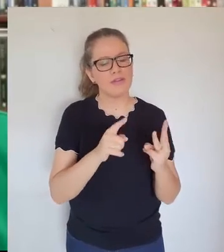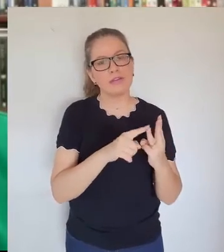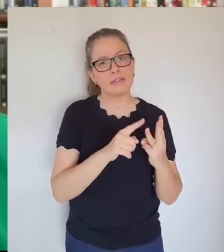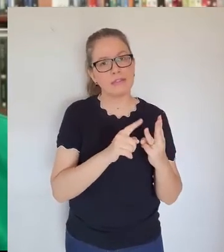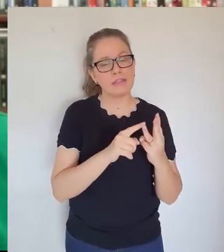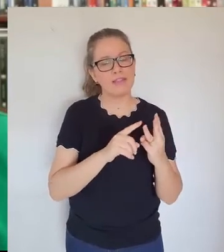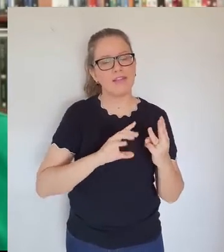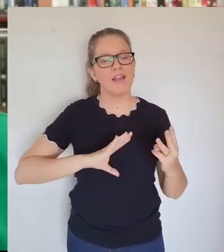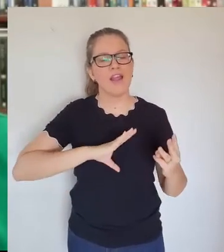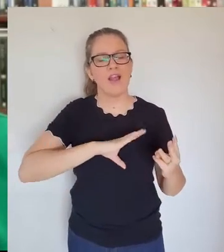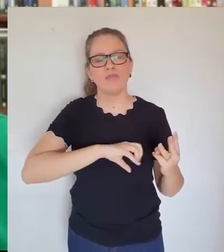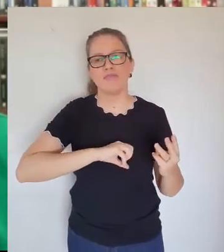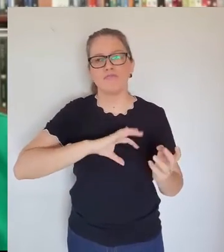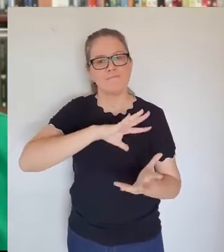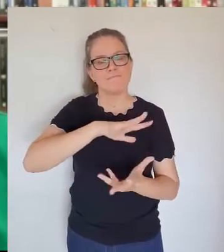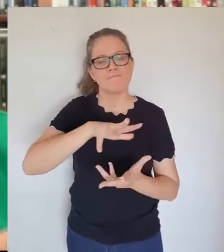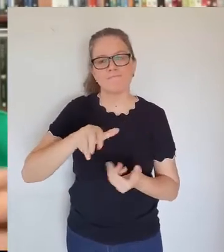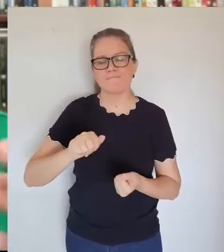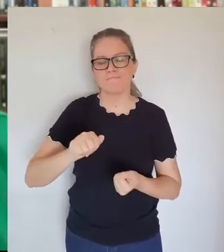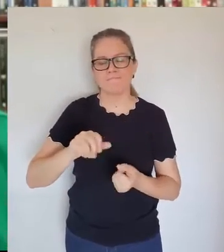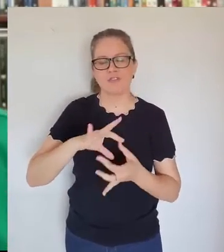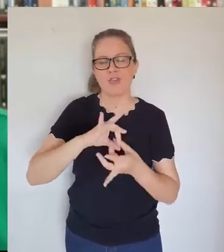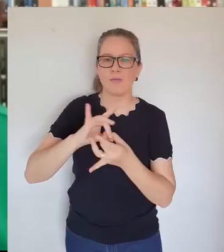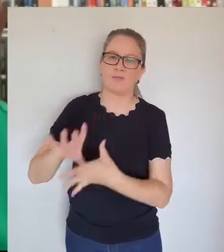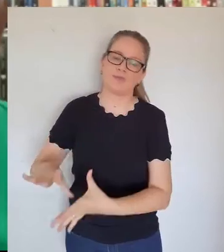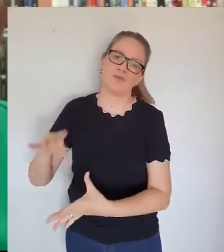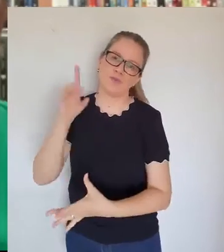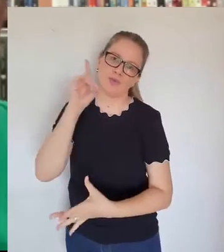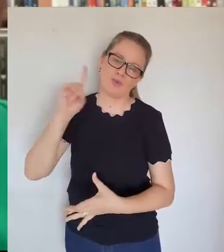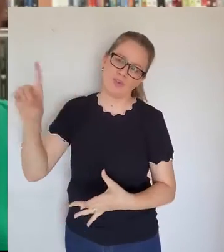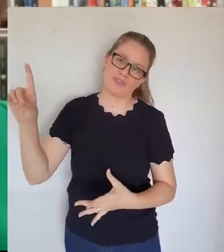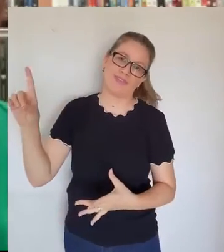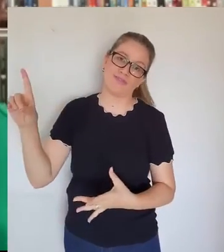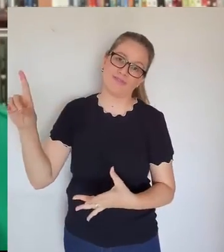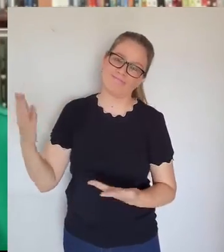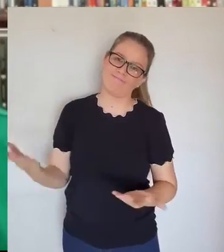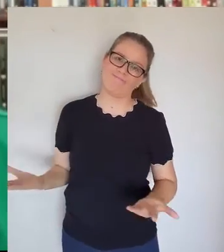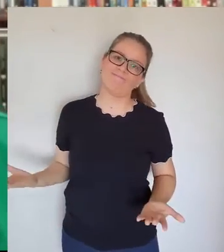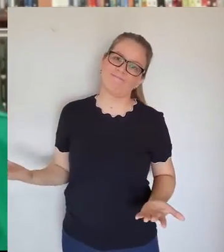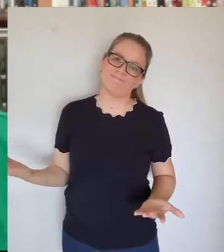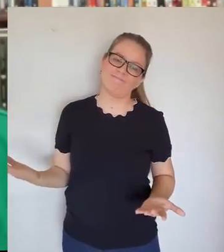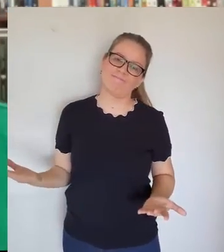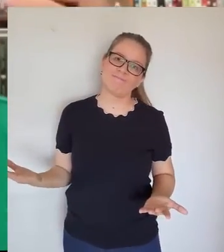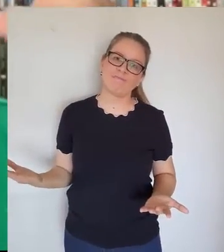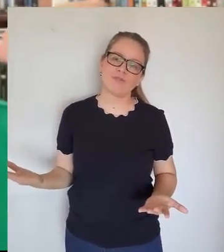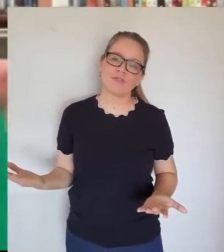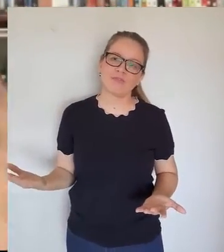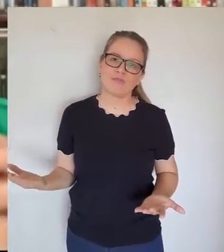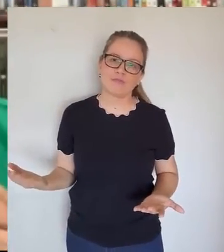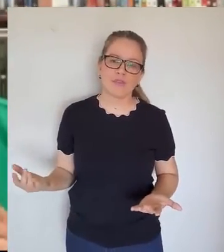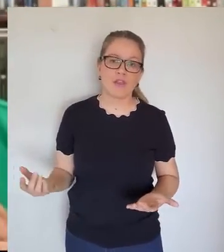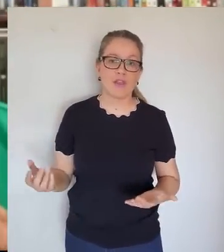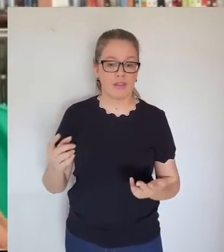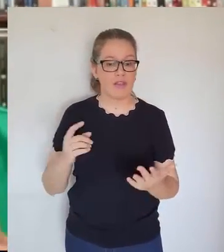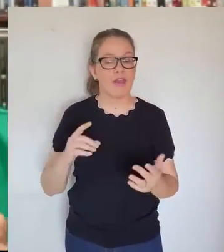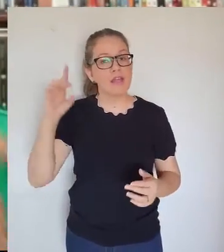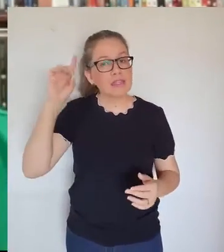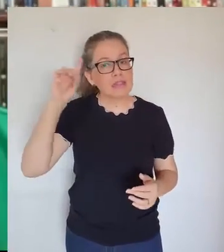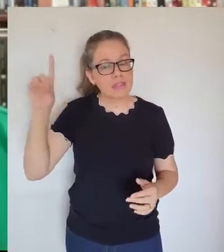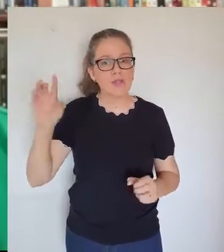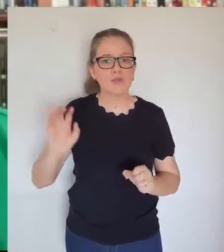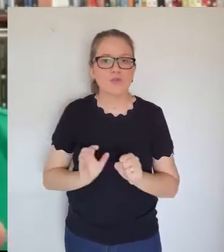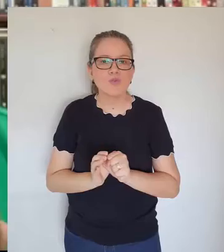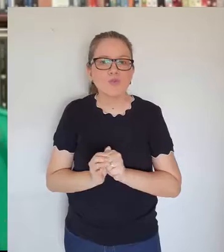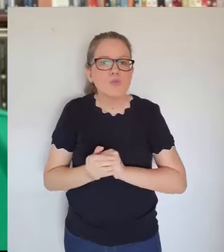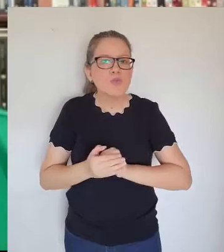Demas amou o presente século e o abandonou. Olha que coisa, Olha também a bênção da palavra de